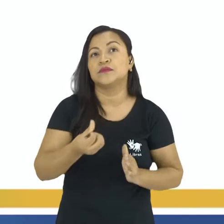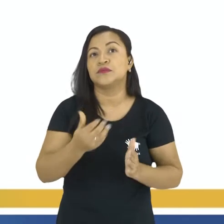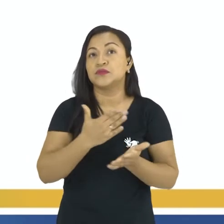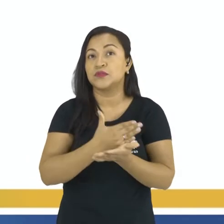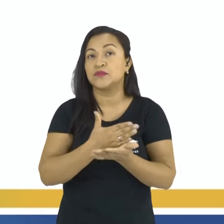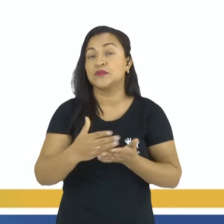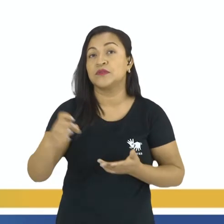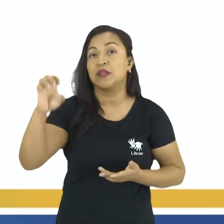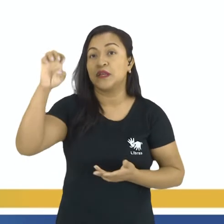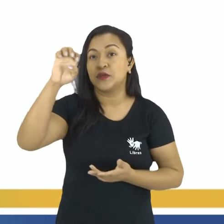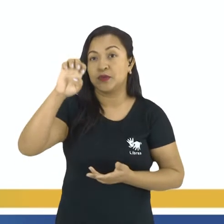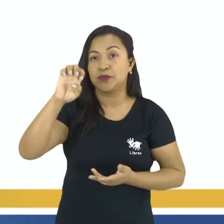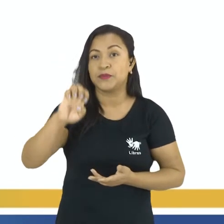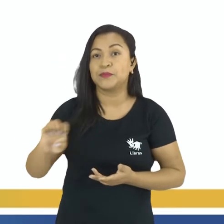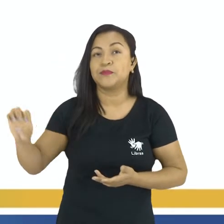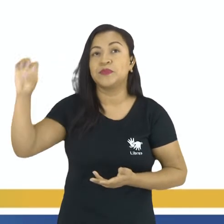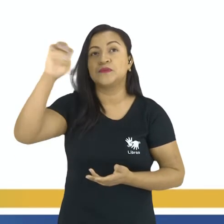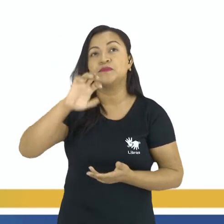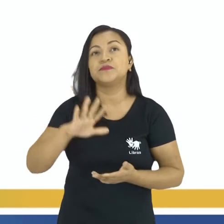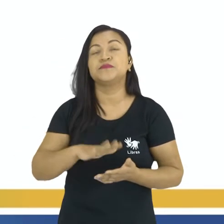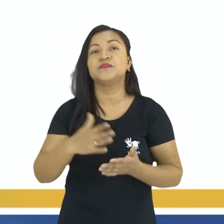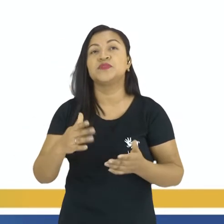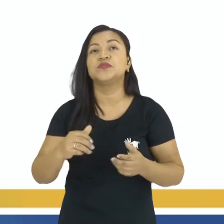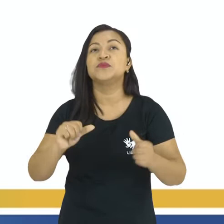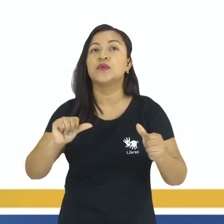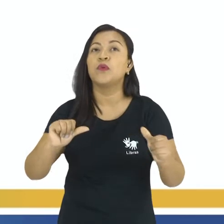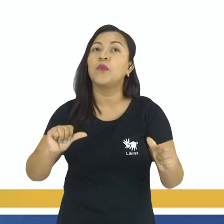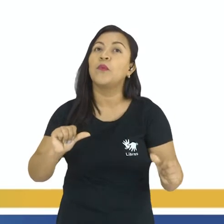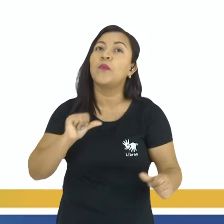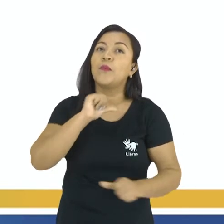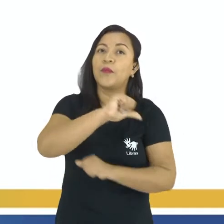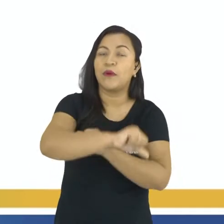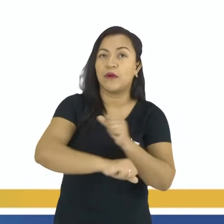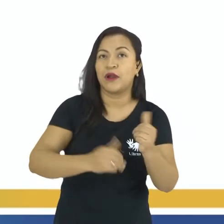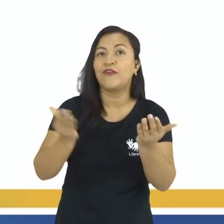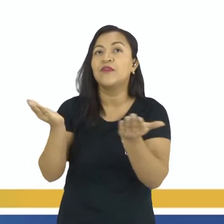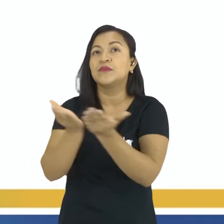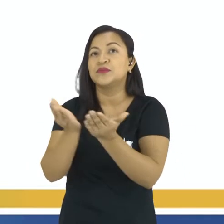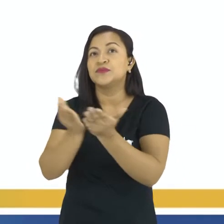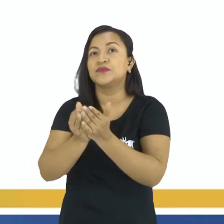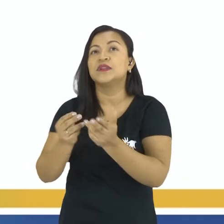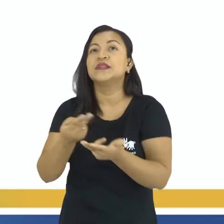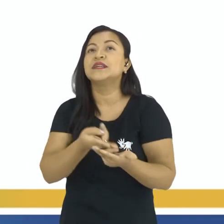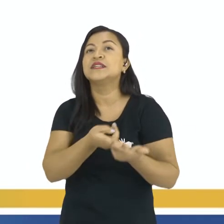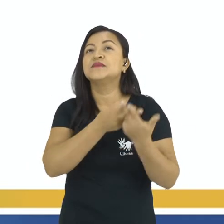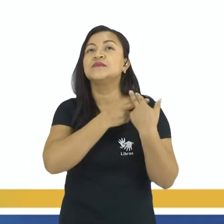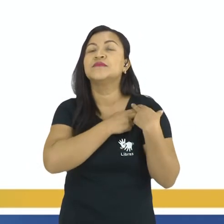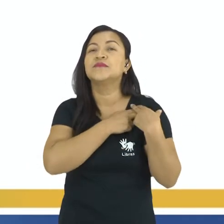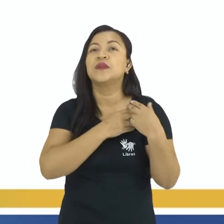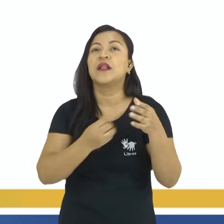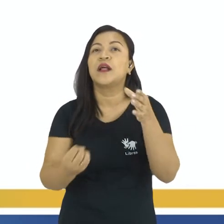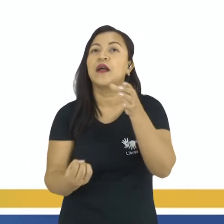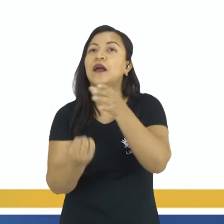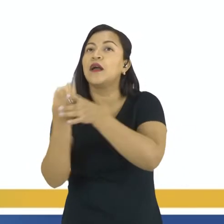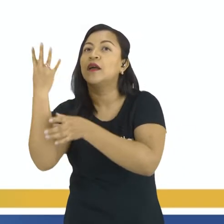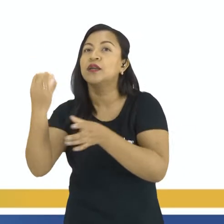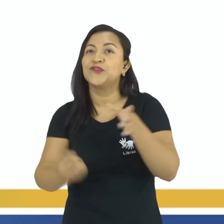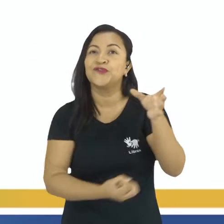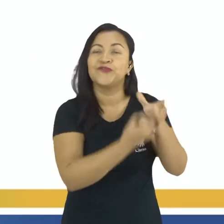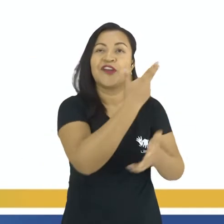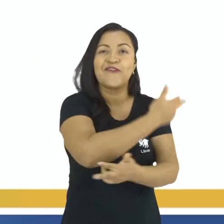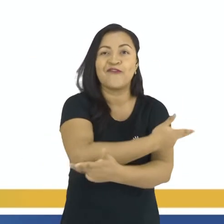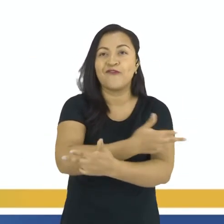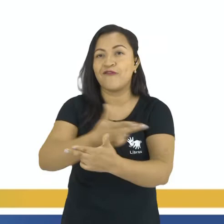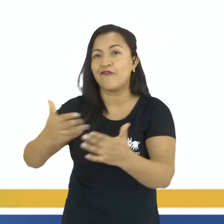Europa Central. A reforma protestante foi responsável pela criação de várias igrejas, tá? Sendo que